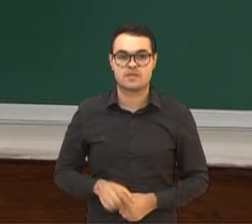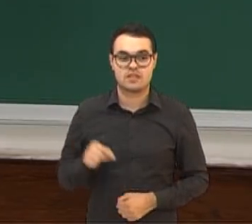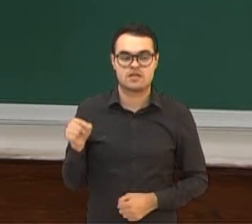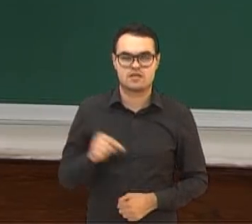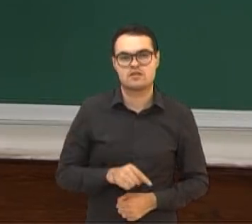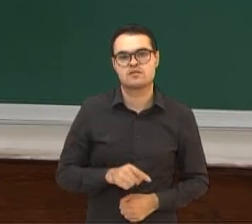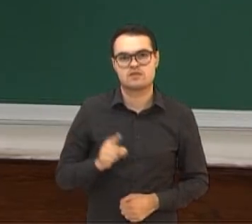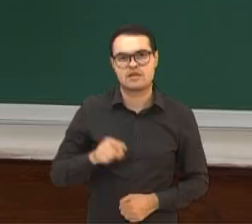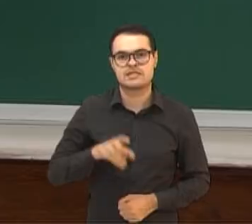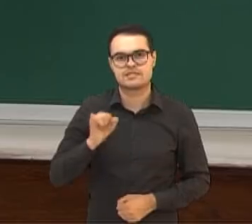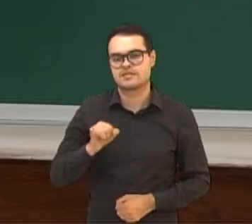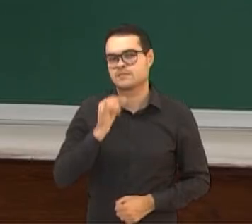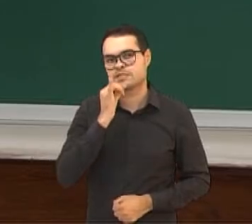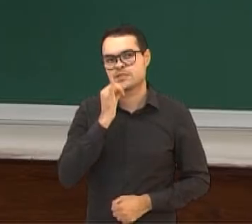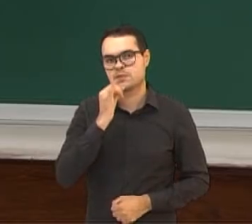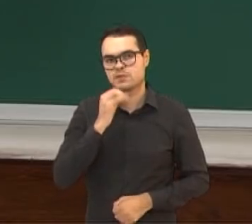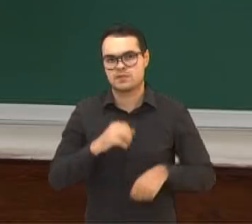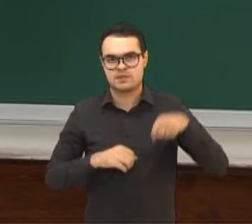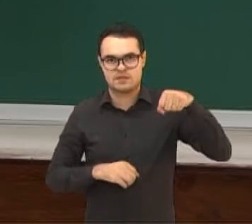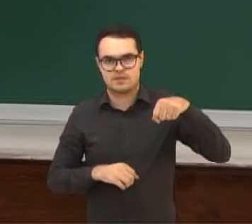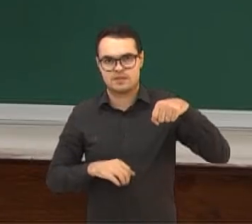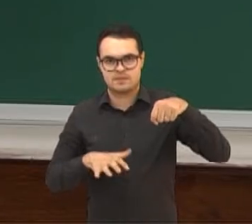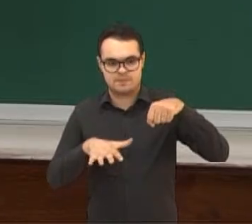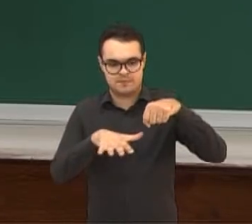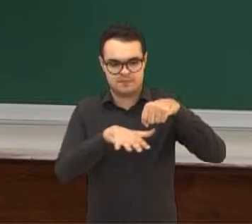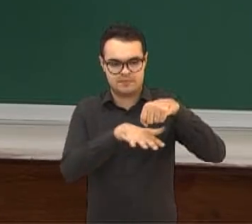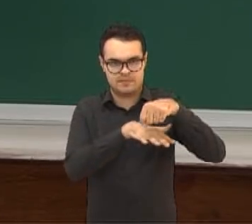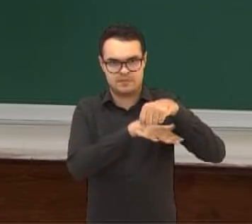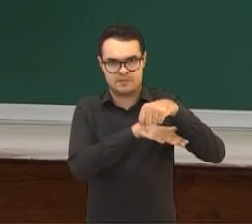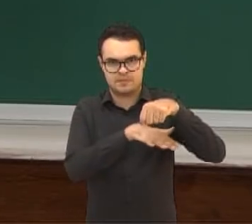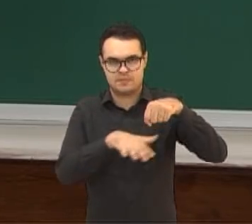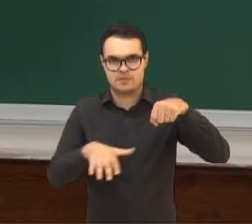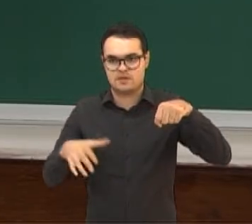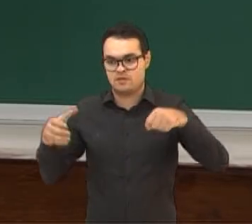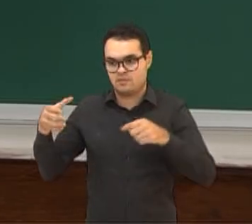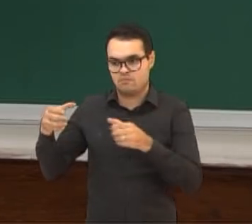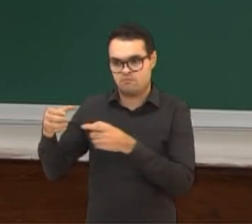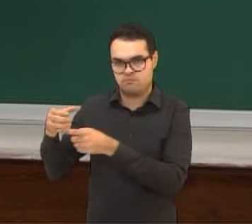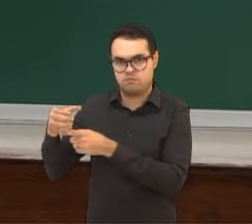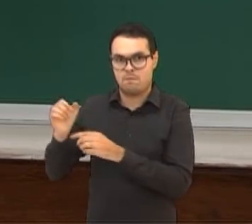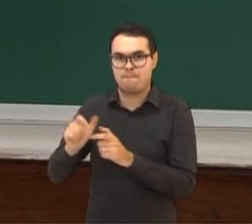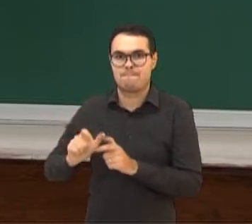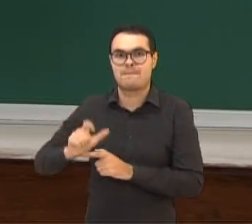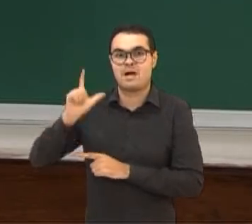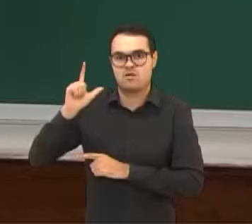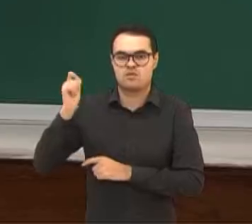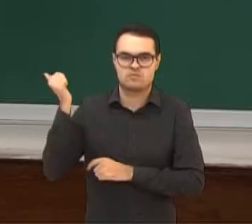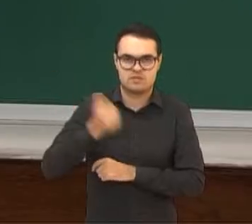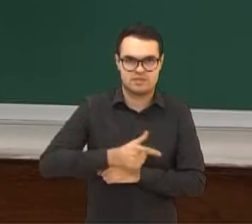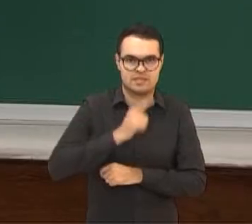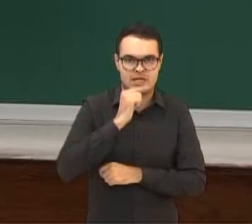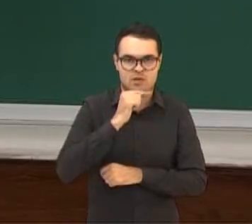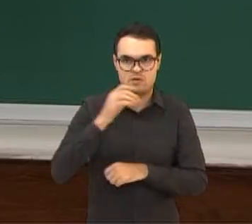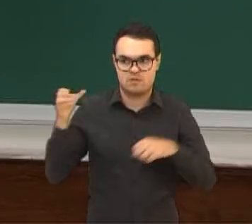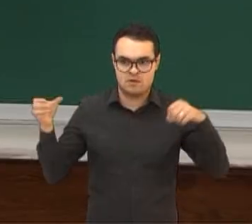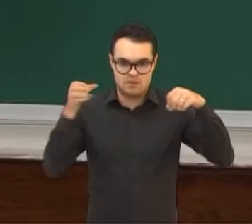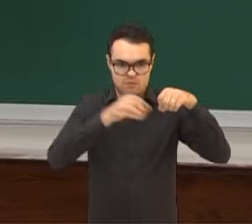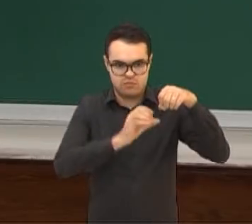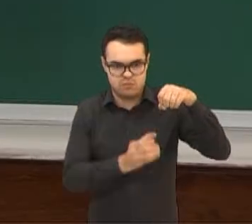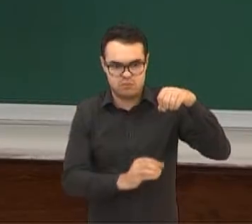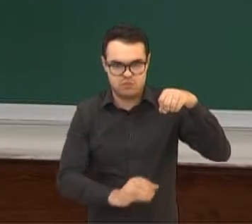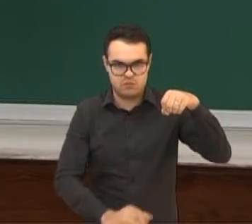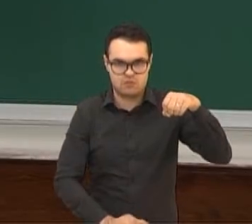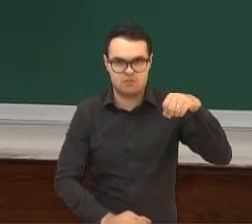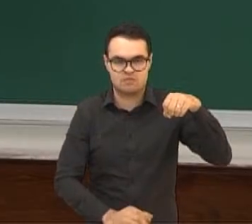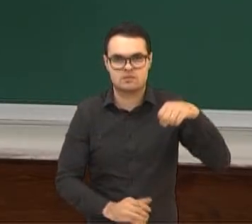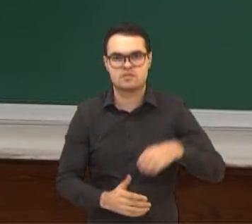acontecer, é claro, se você colocar dentro do balde com água um objeto que tem uma densidade maior do que a da água e que ele afunde. Se o